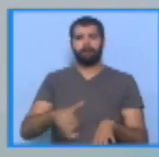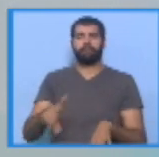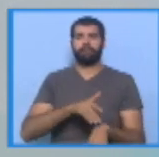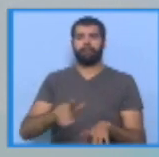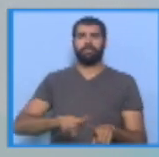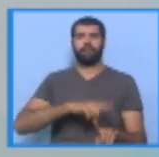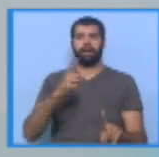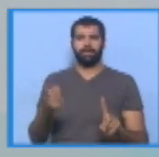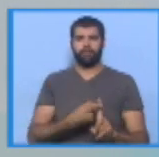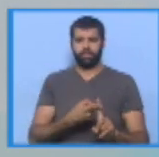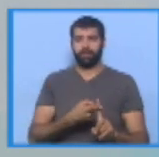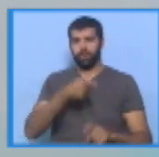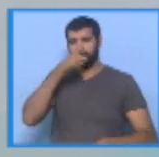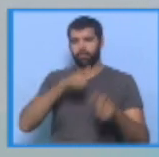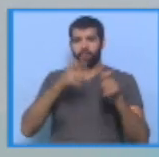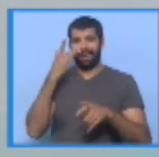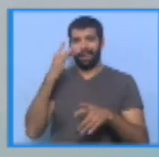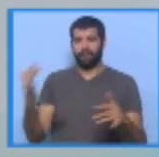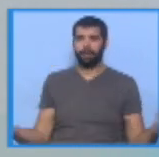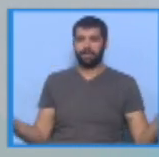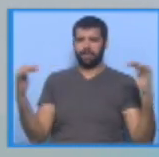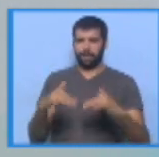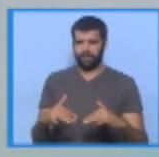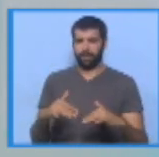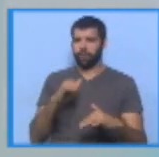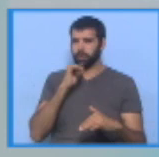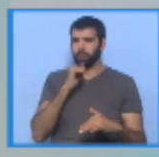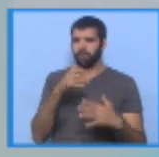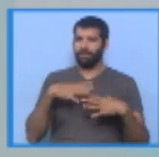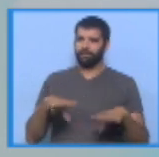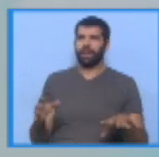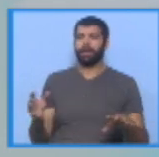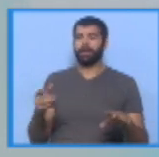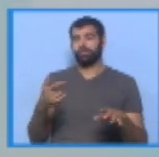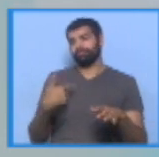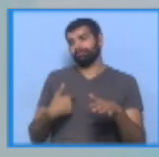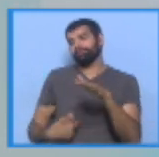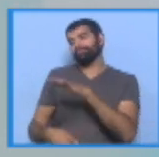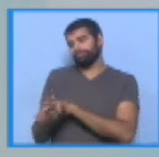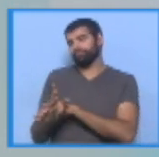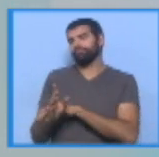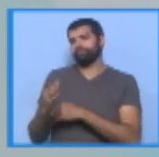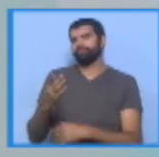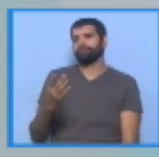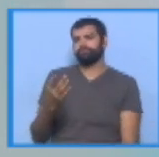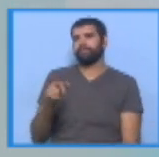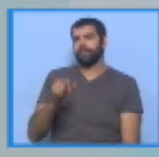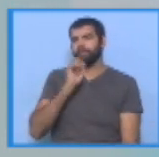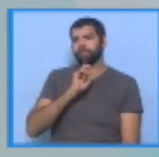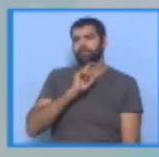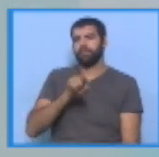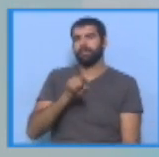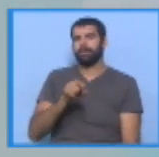que os imigrantes, nas suas férias habituais, já começam a deixar o país. Ali provavelmente será uma